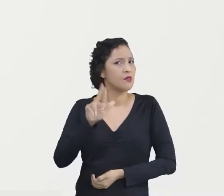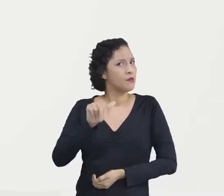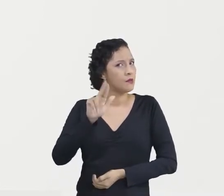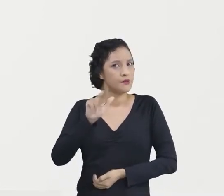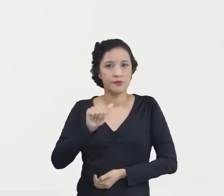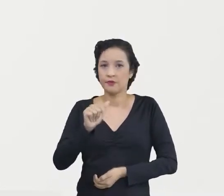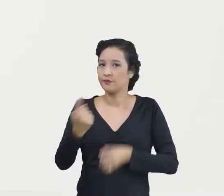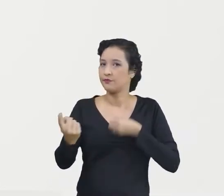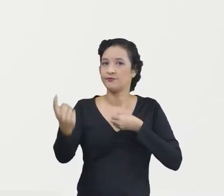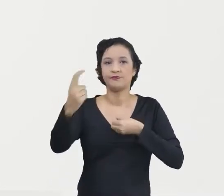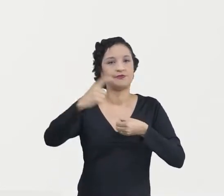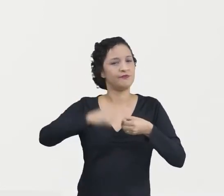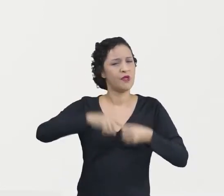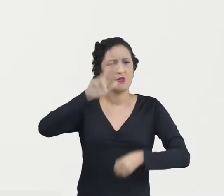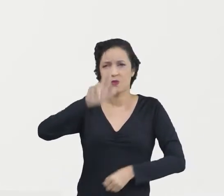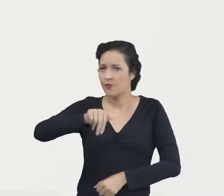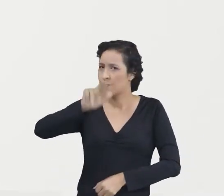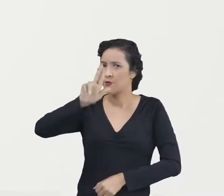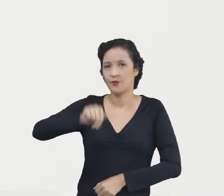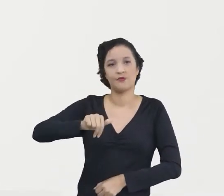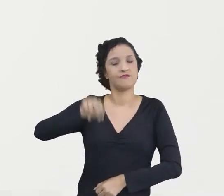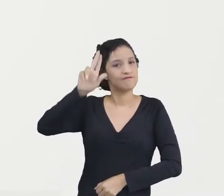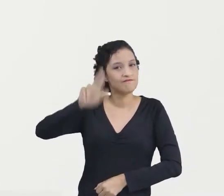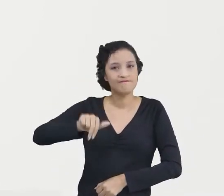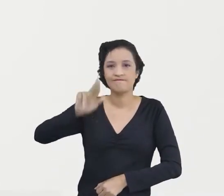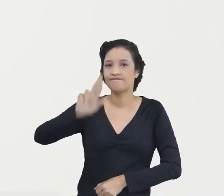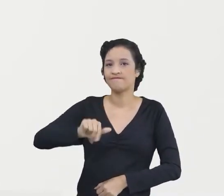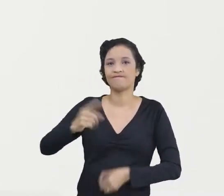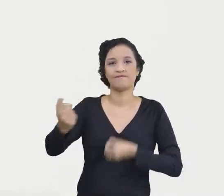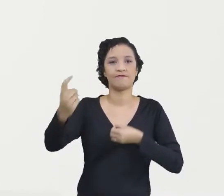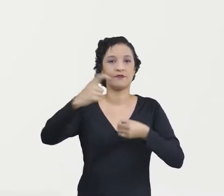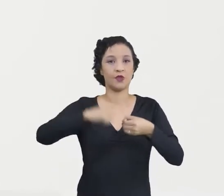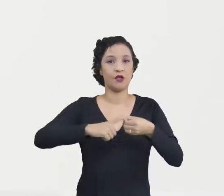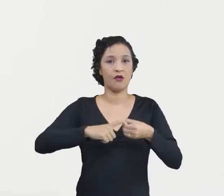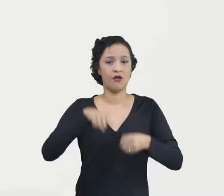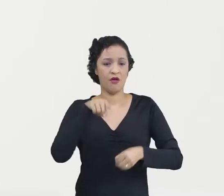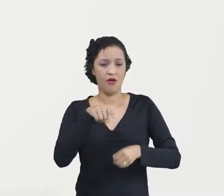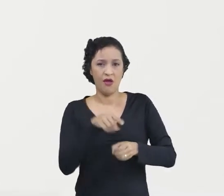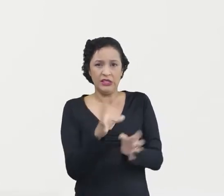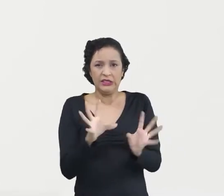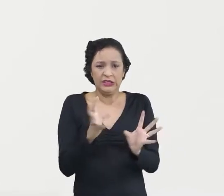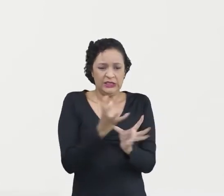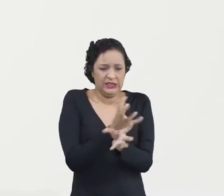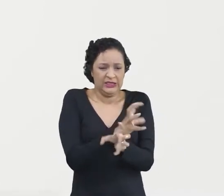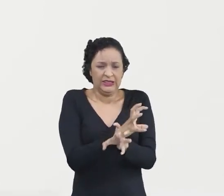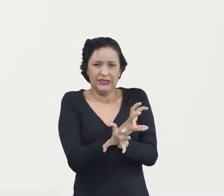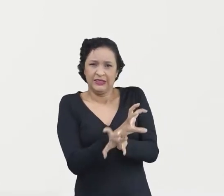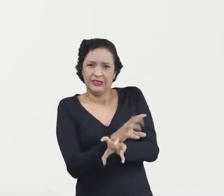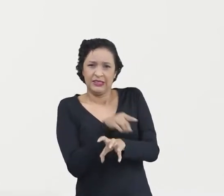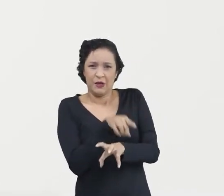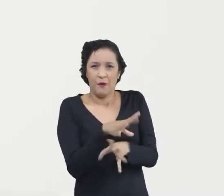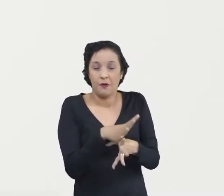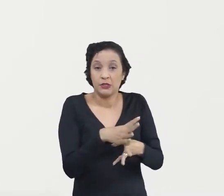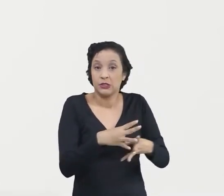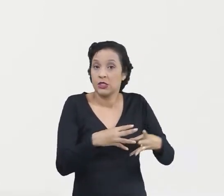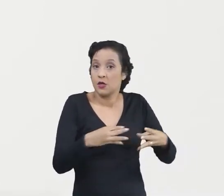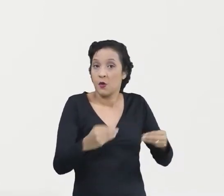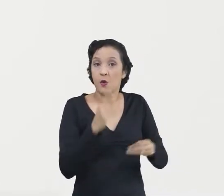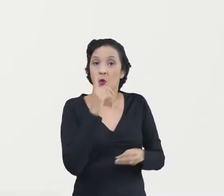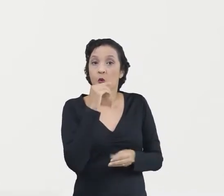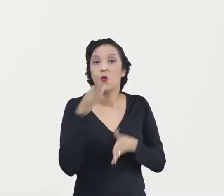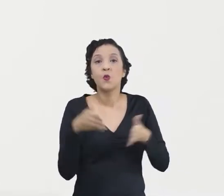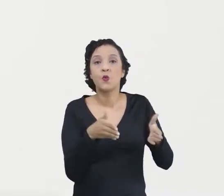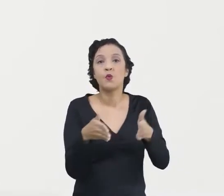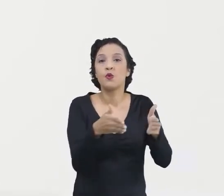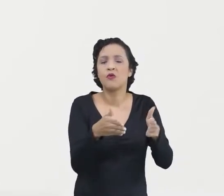nunca mais voltar. Virou deserto o meu torrão, meu rio secou, para